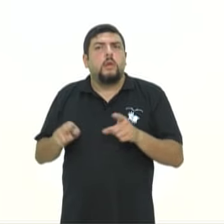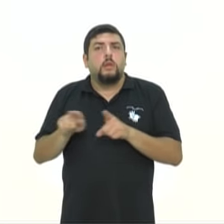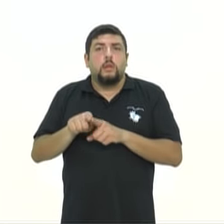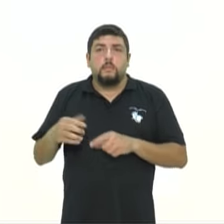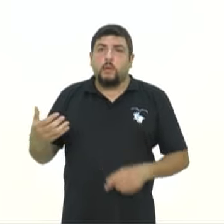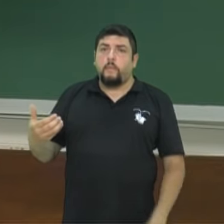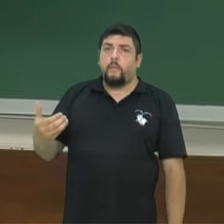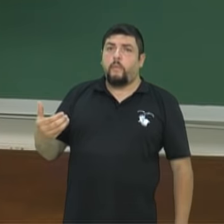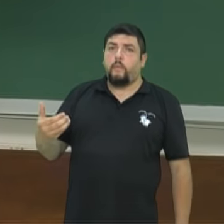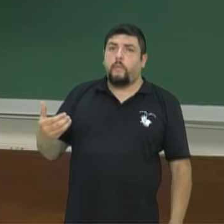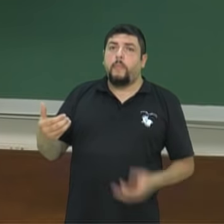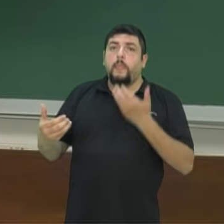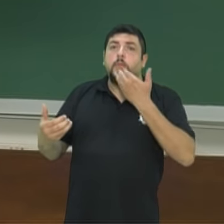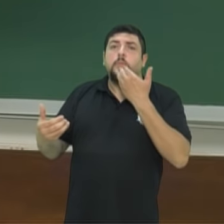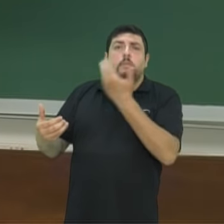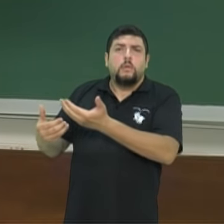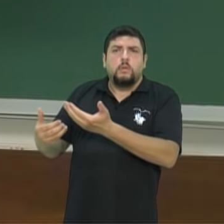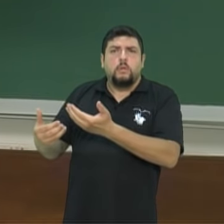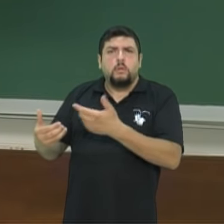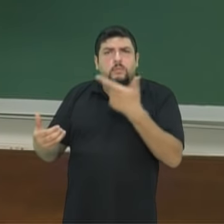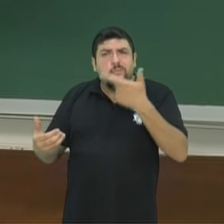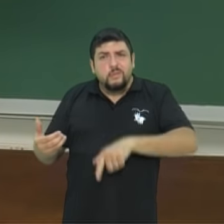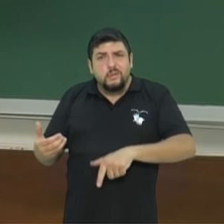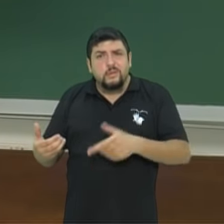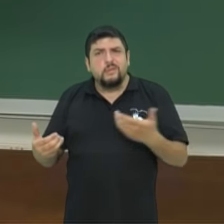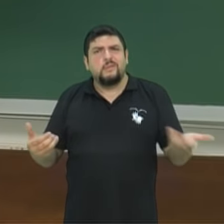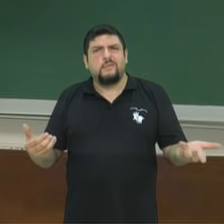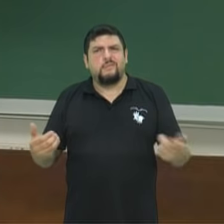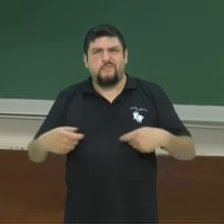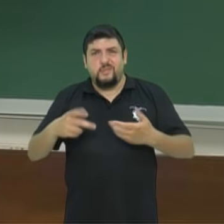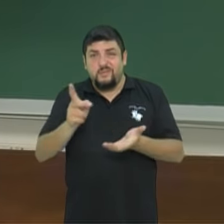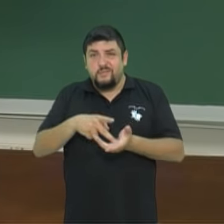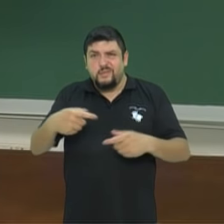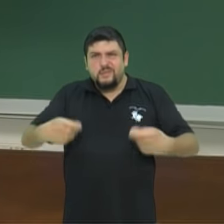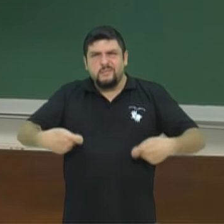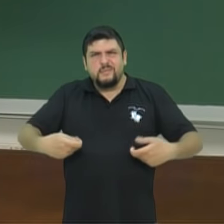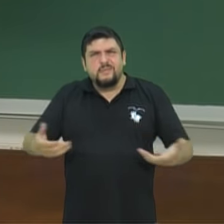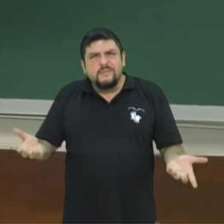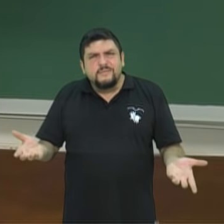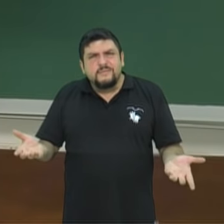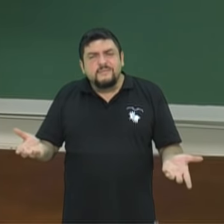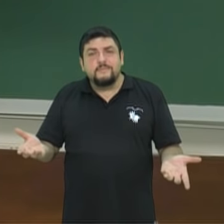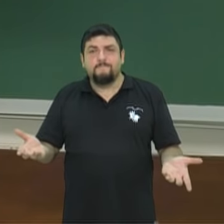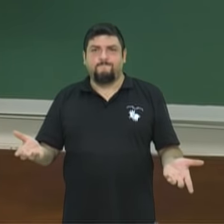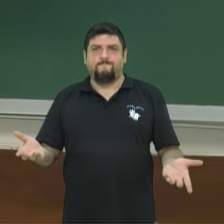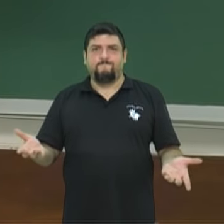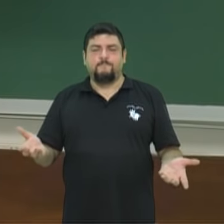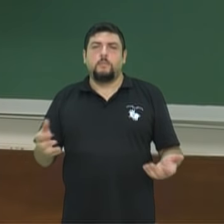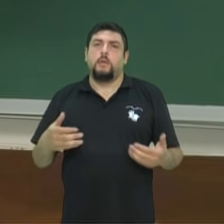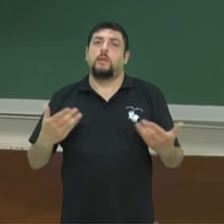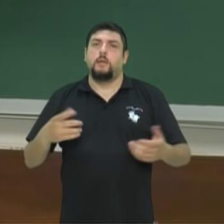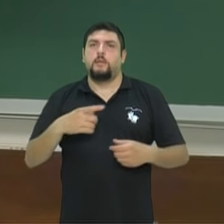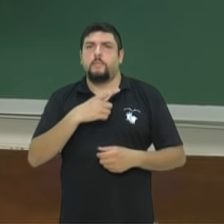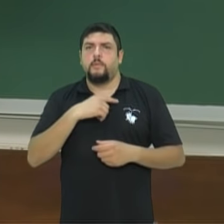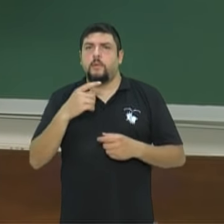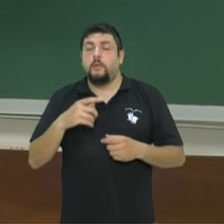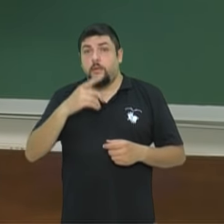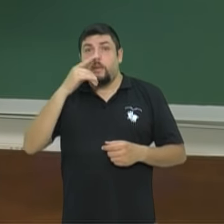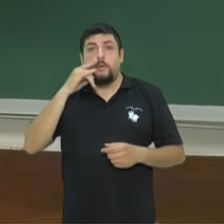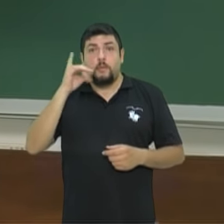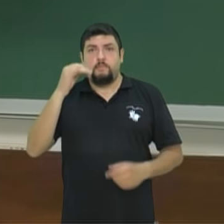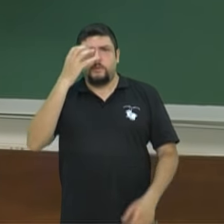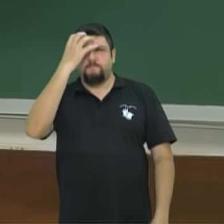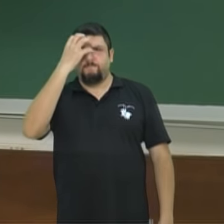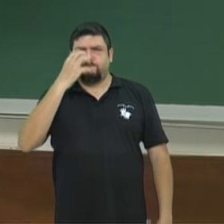dizer, e ainda ele precisa de mais um, né? Será que ele precisa? Então a gente tem ali a cara de espanto do pai